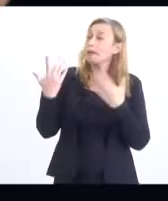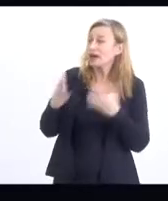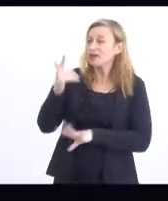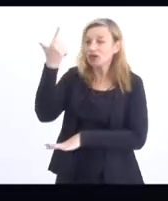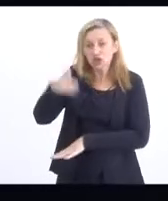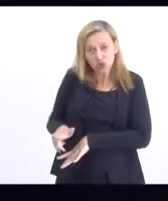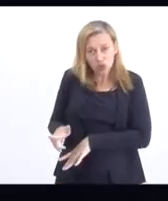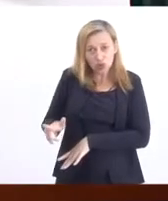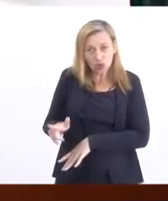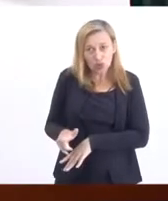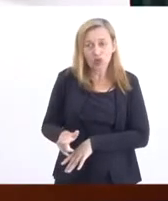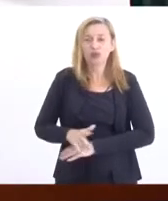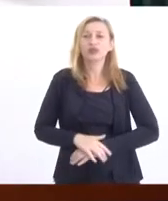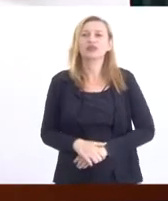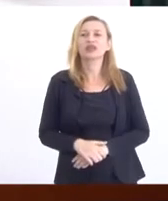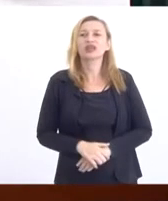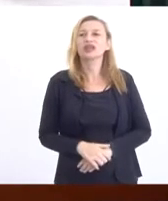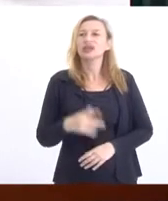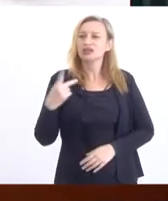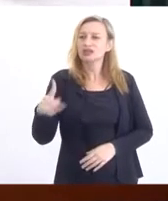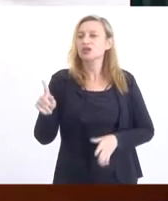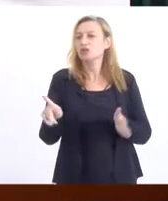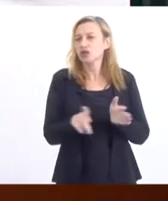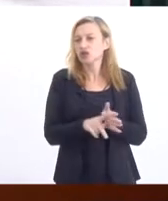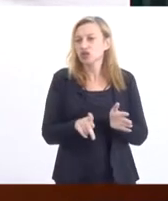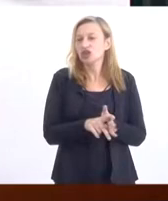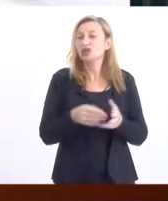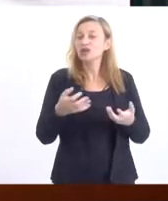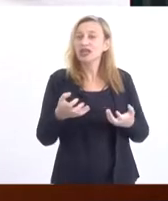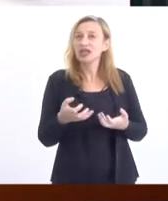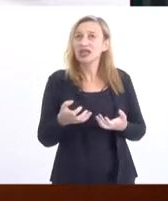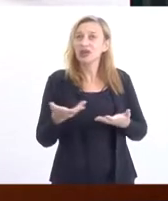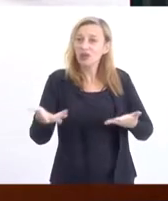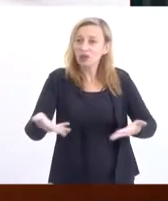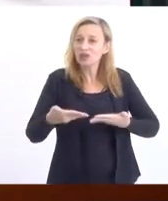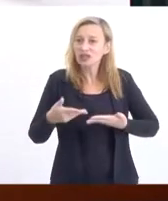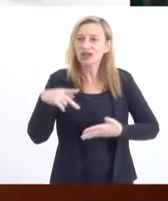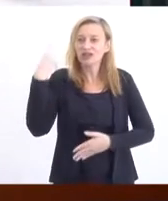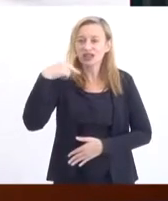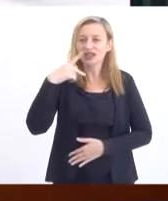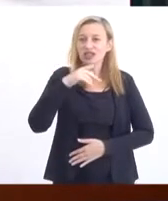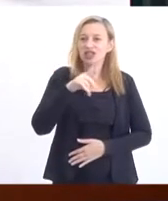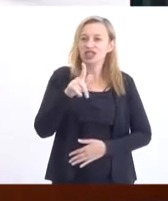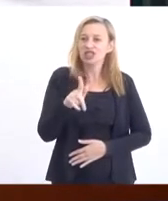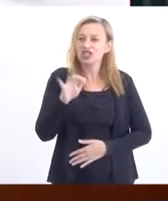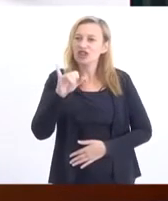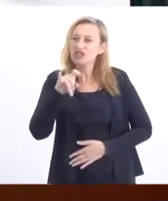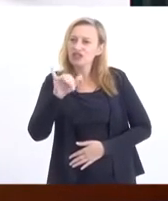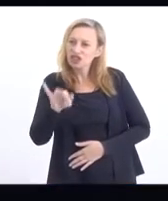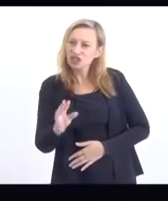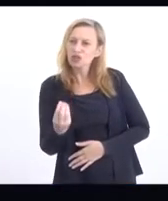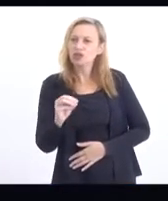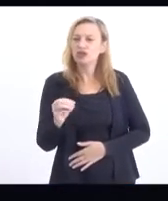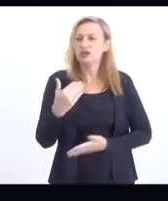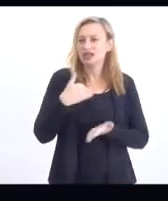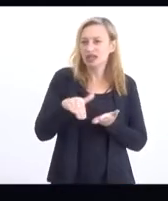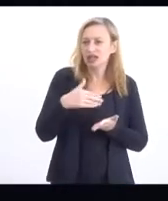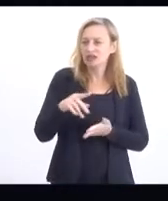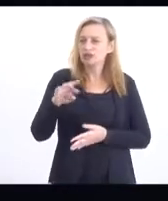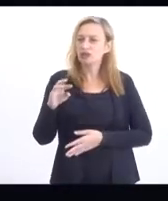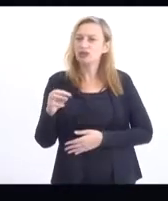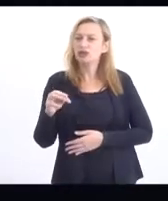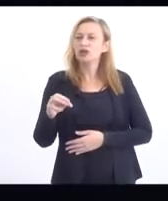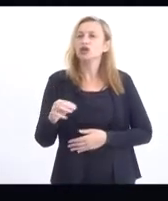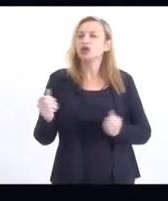vez pelo seu projeto. Eu só queria convidar aqui o vereador Jefinho e o secretário Murilo, junto com